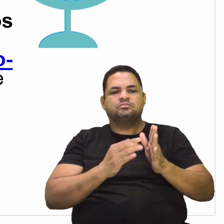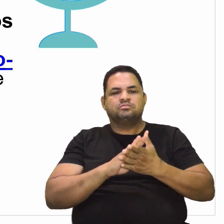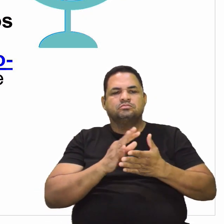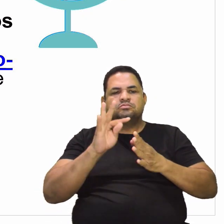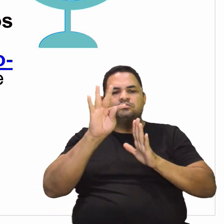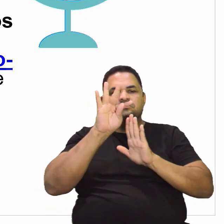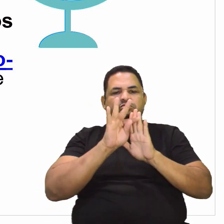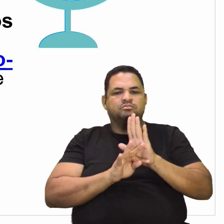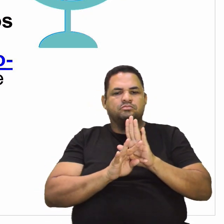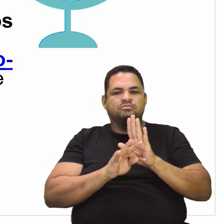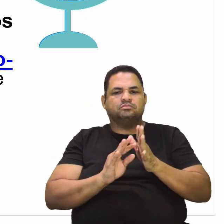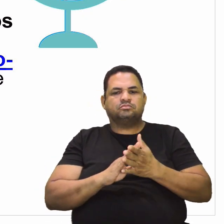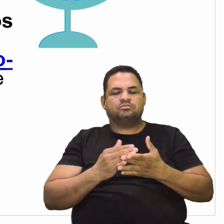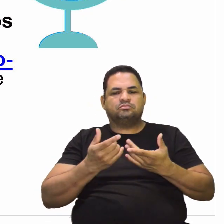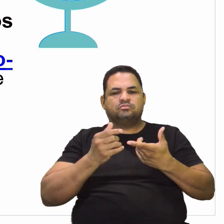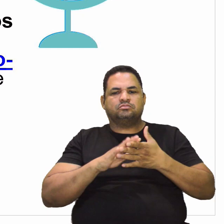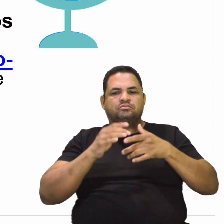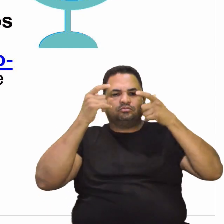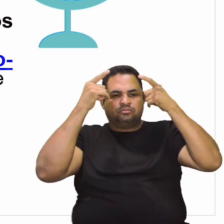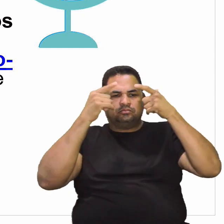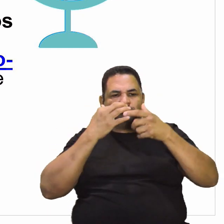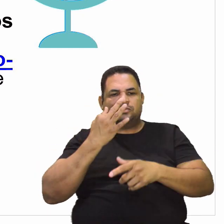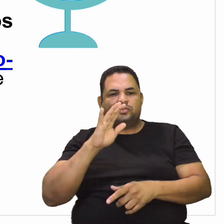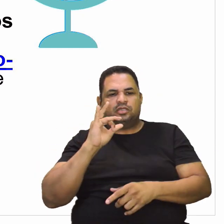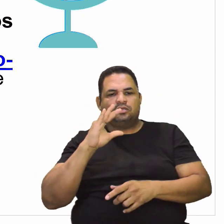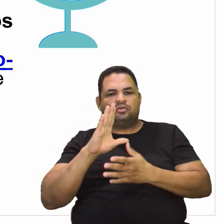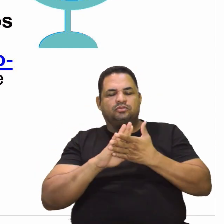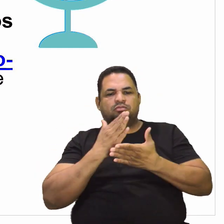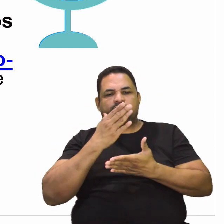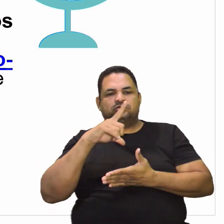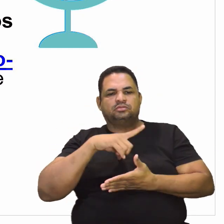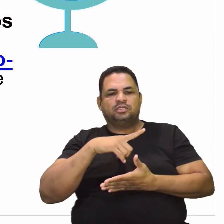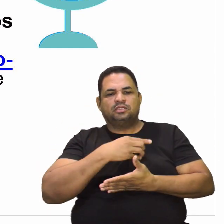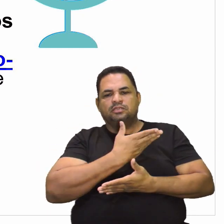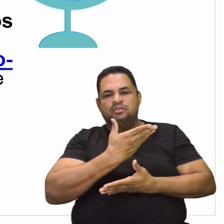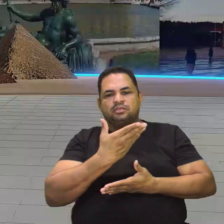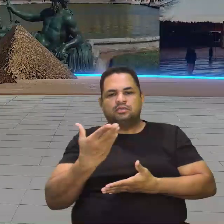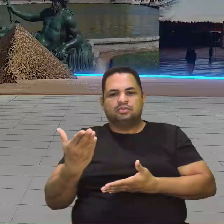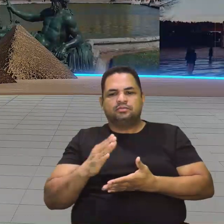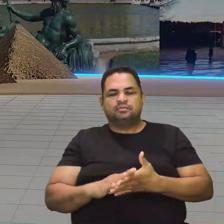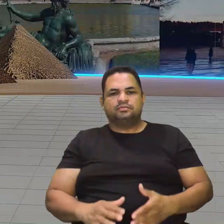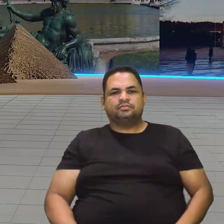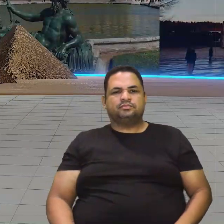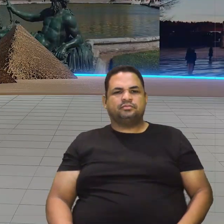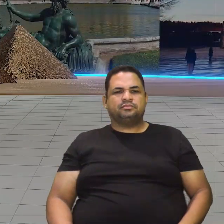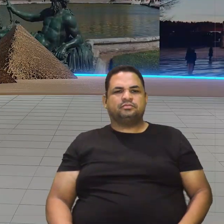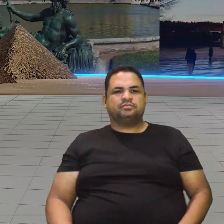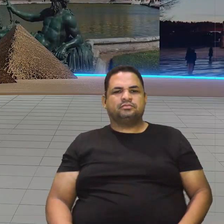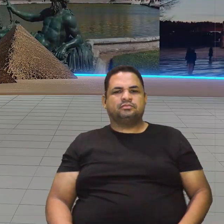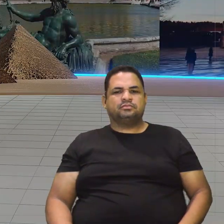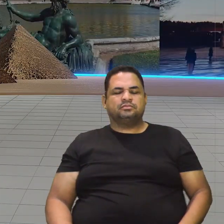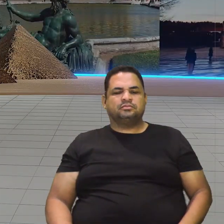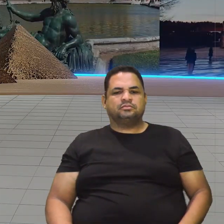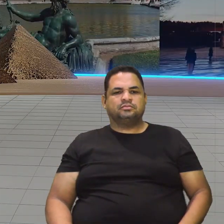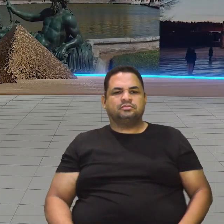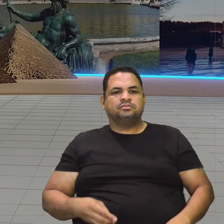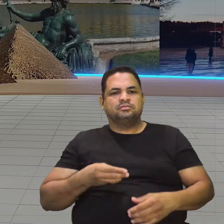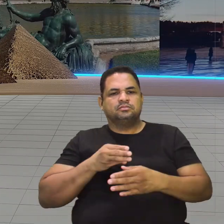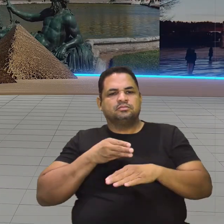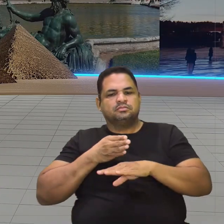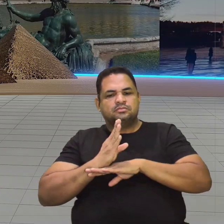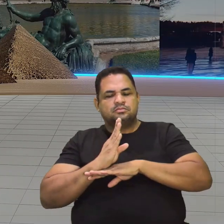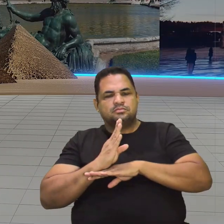texto, O Reino dos Francos, disponível nesse link. Vem para mim? É só você acessar esse